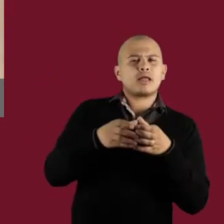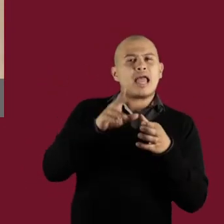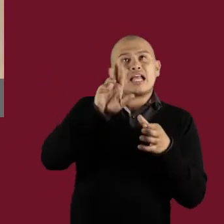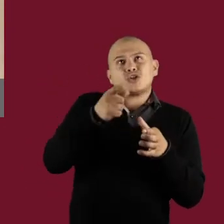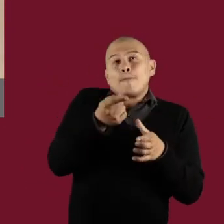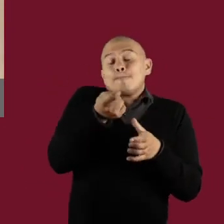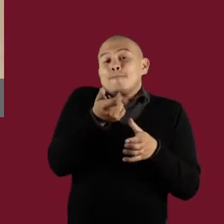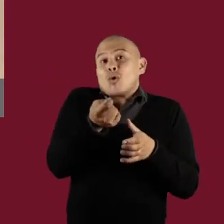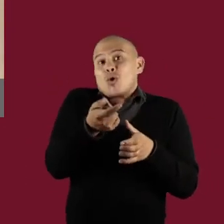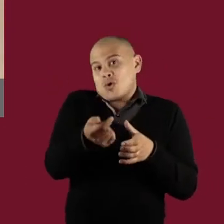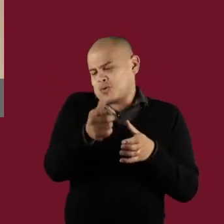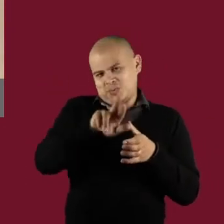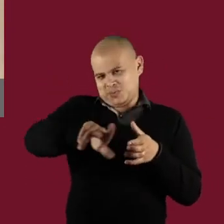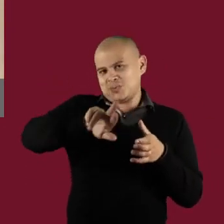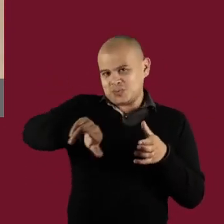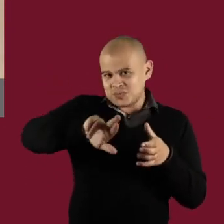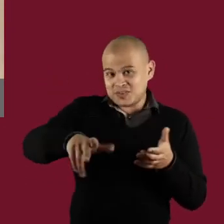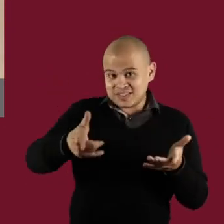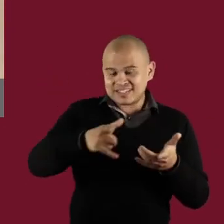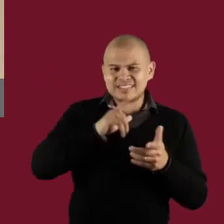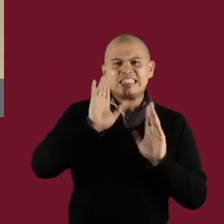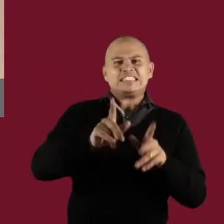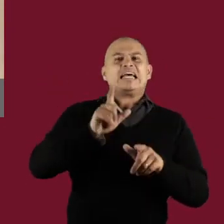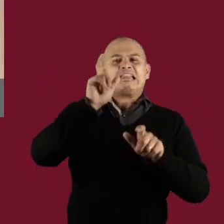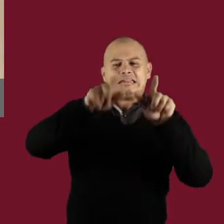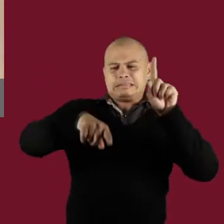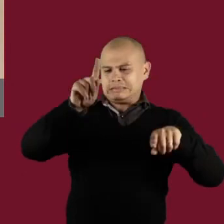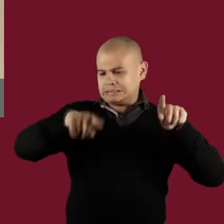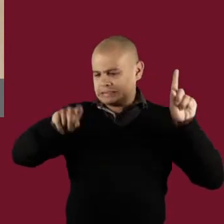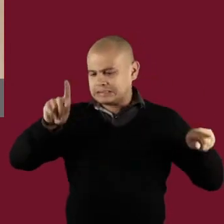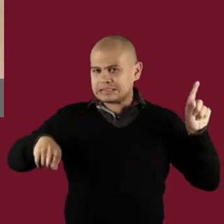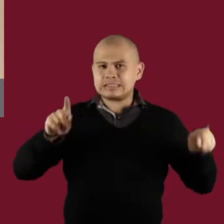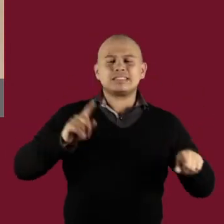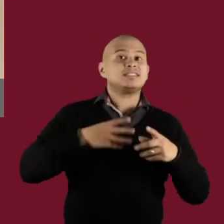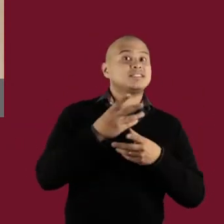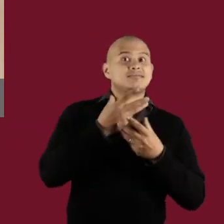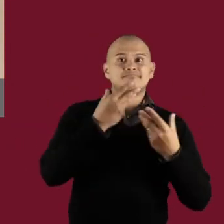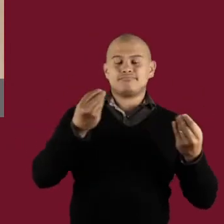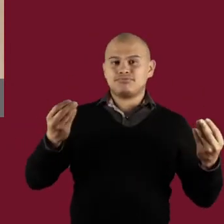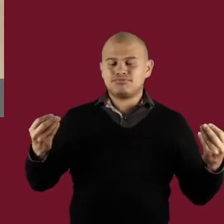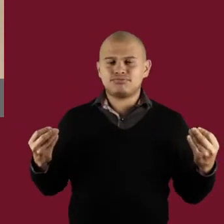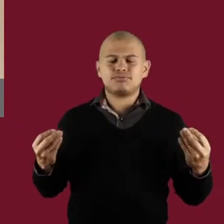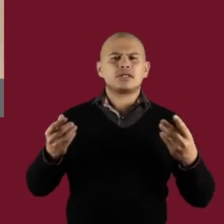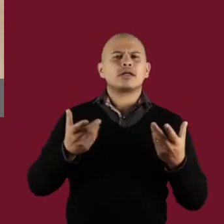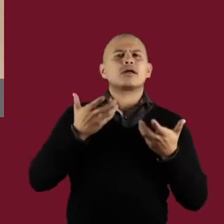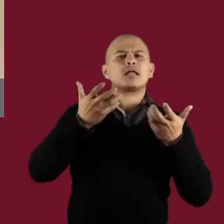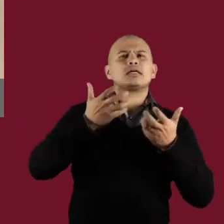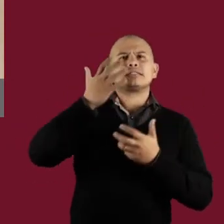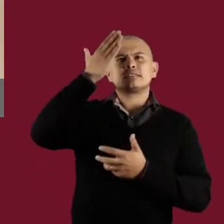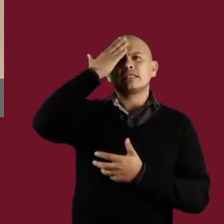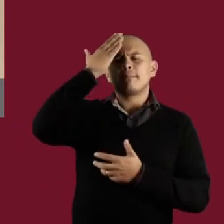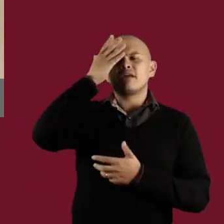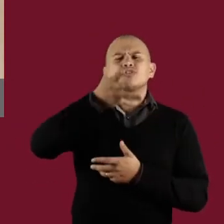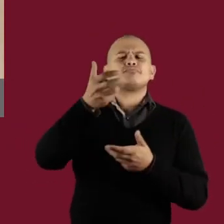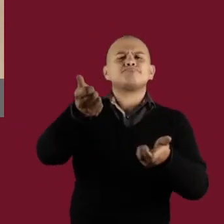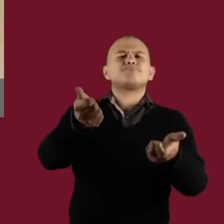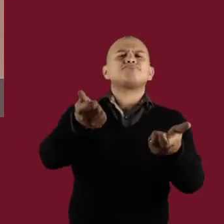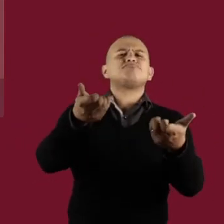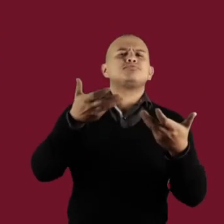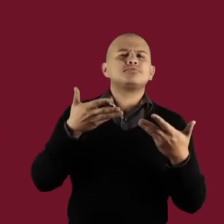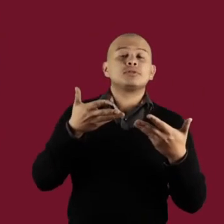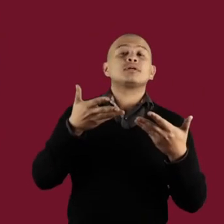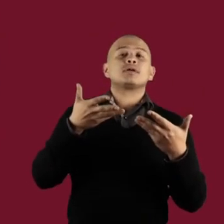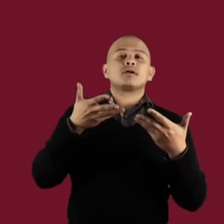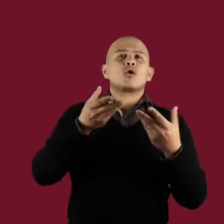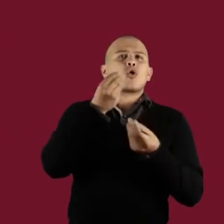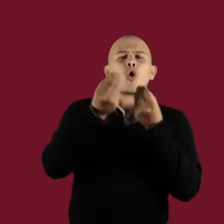uma experiência de diversidade lusófona em movimento, né? Eu chamei assim. Queria que vocês falassem sobre um pouco dessa composição,